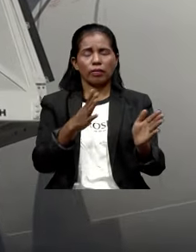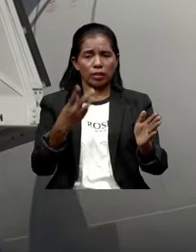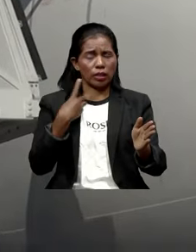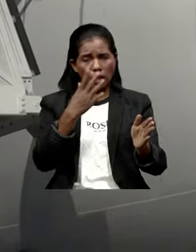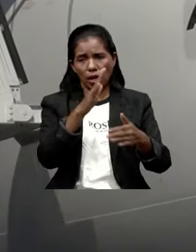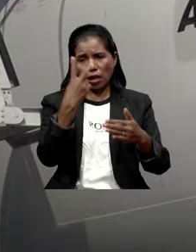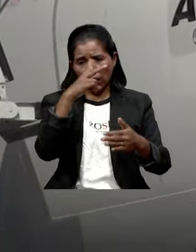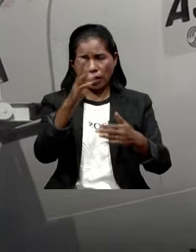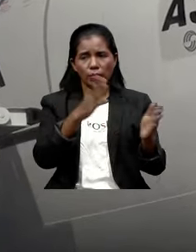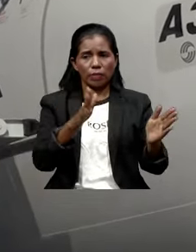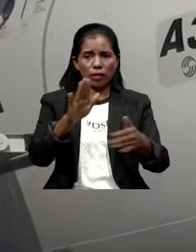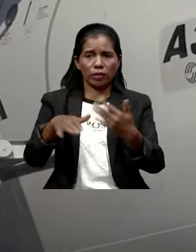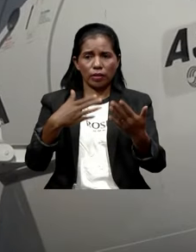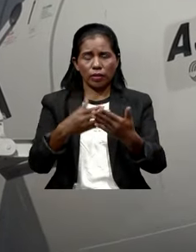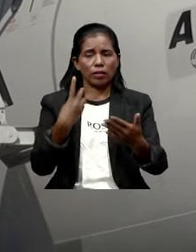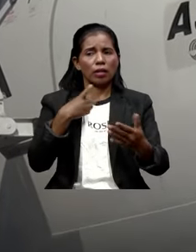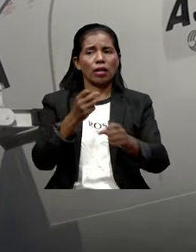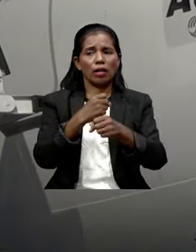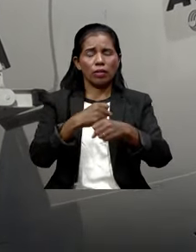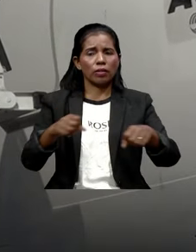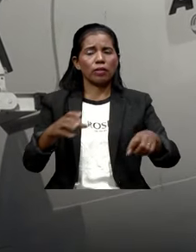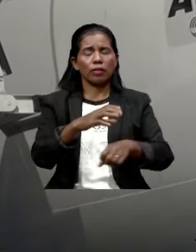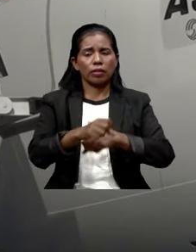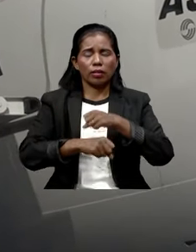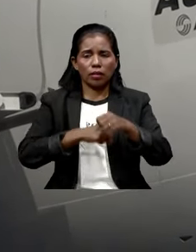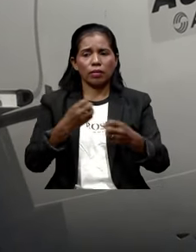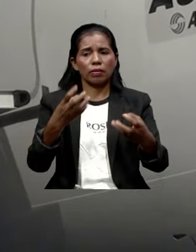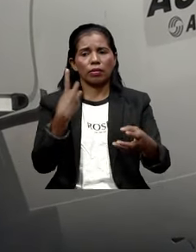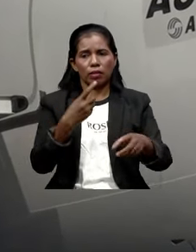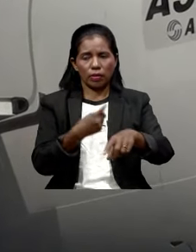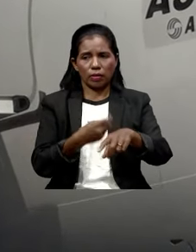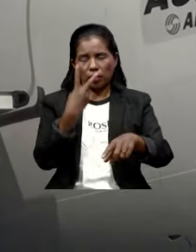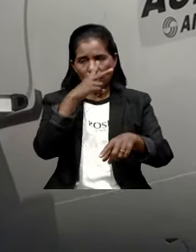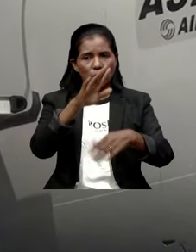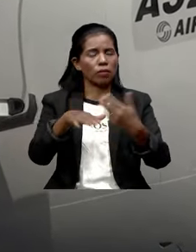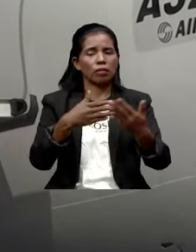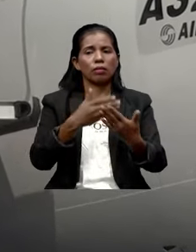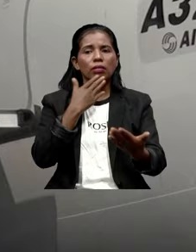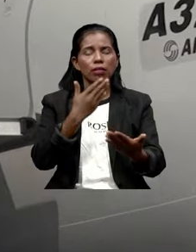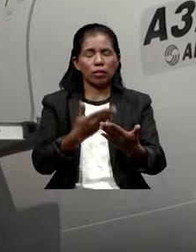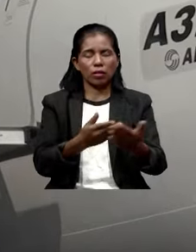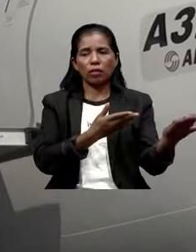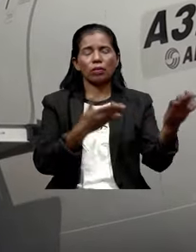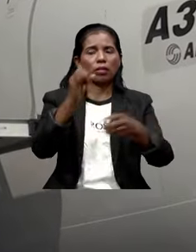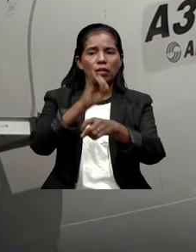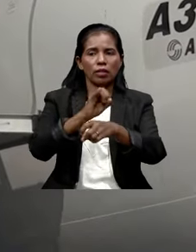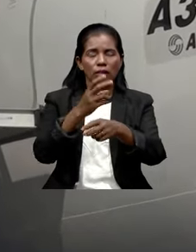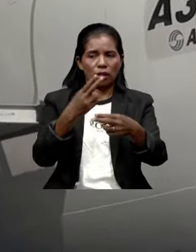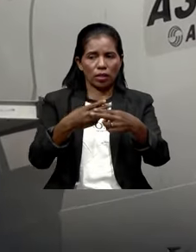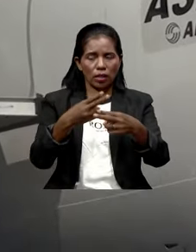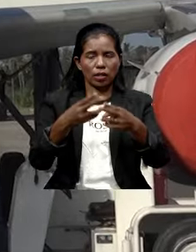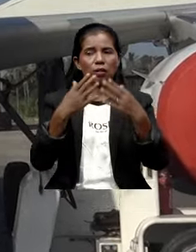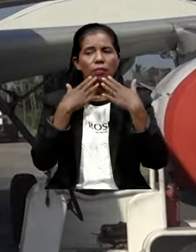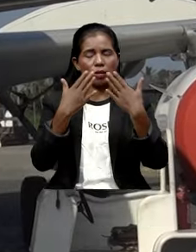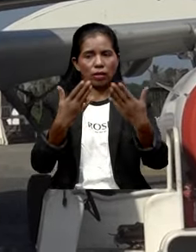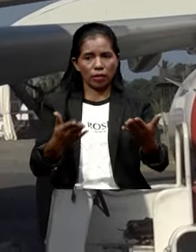derrota. E tal sacrifício barak, mas eu tenho tempo de dar a reba todo lá o dia, que não é da igreja nem nada, que antecipa agradece, e foi